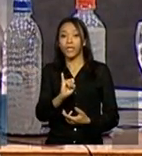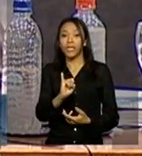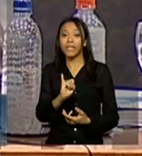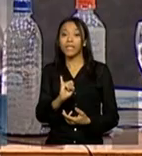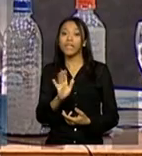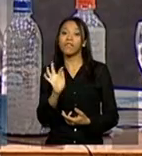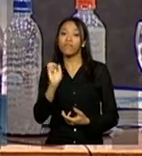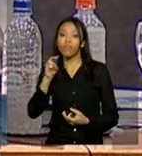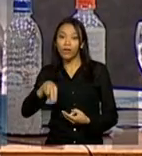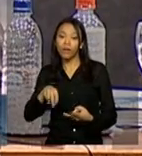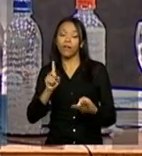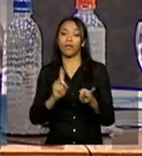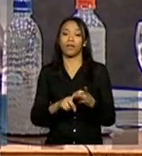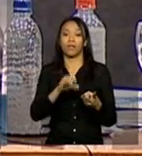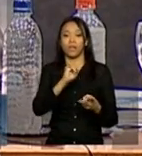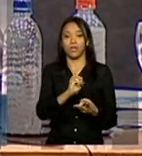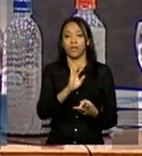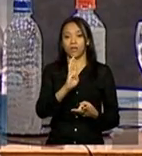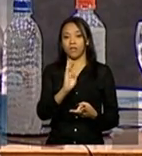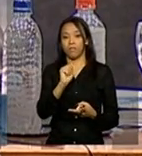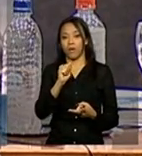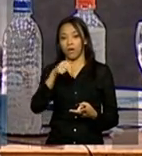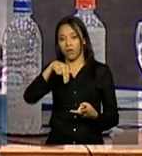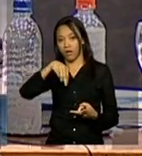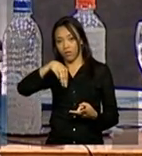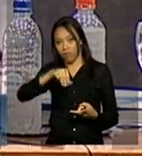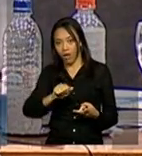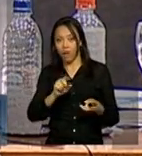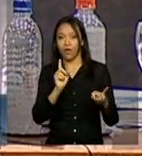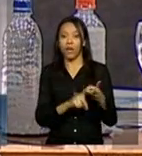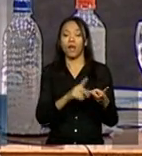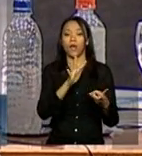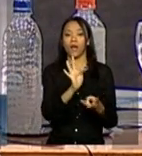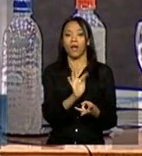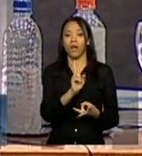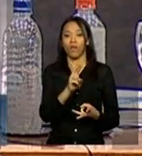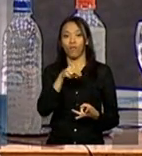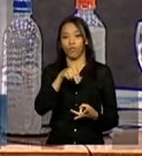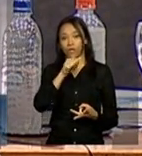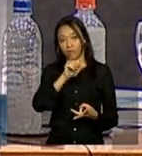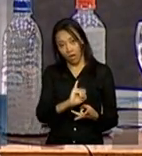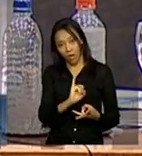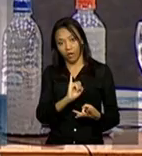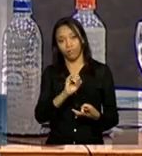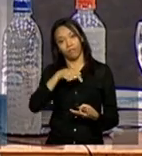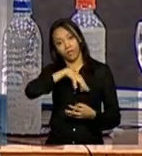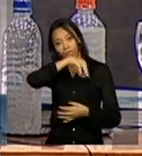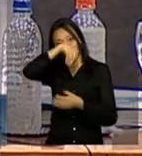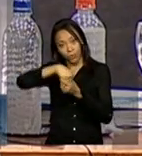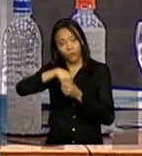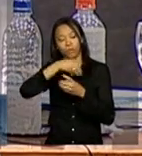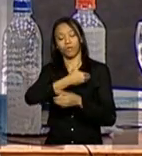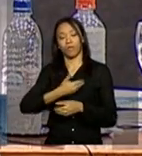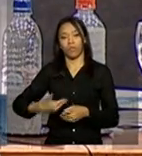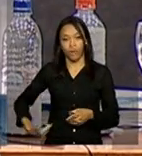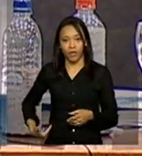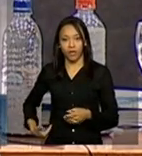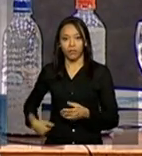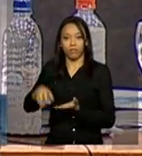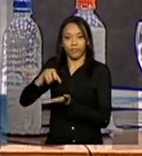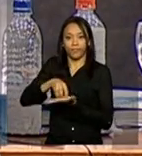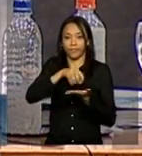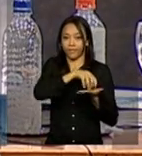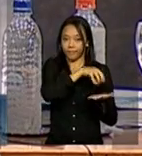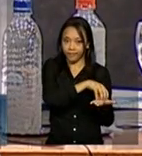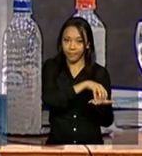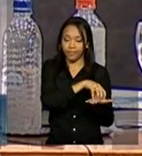o IBAMA, a FUNAI. E, não raro, essas